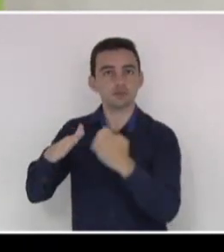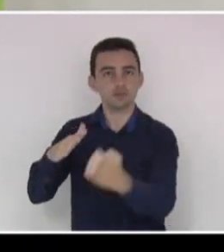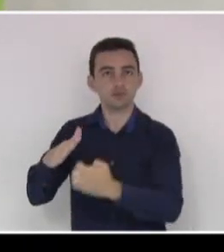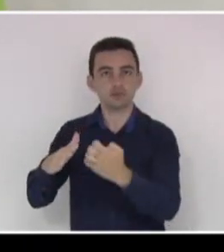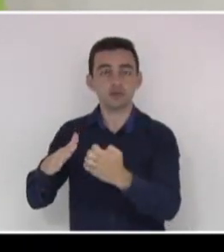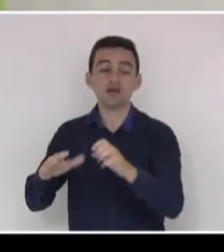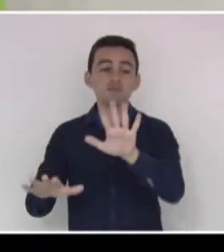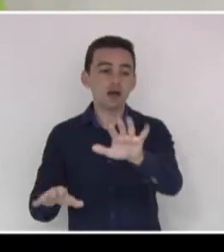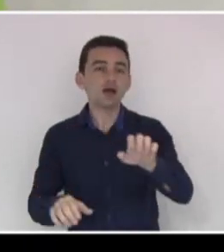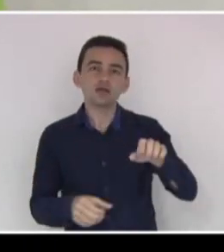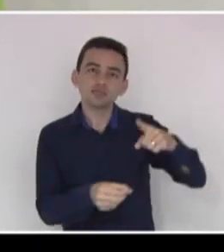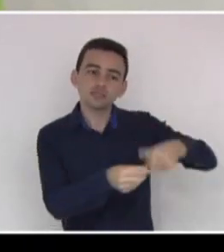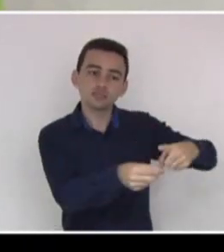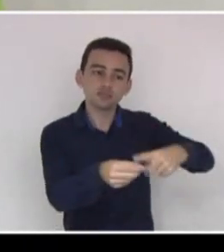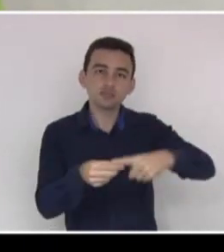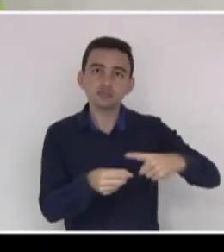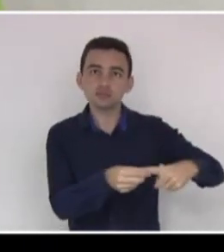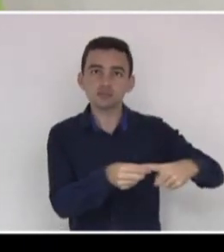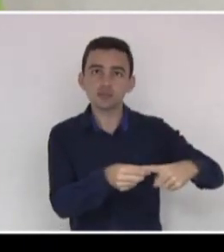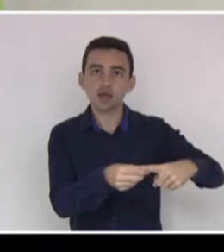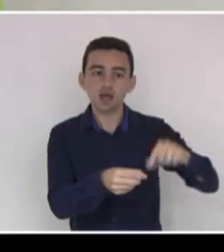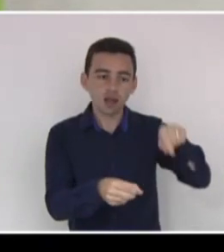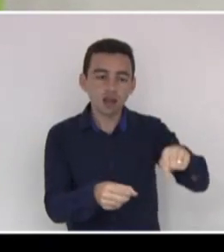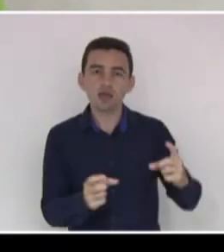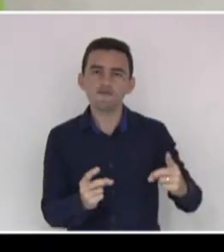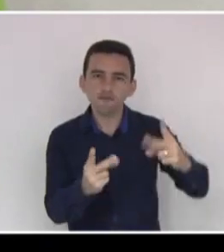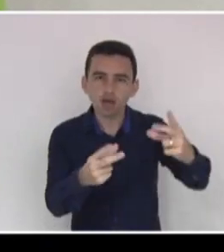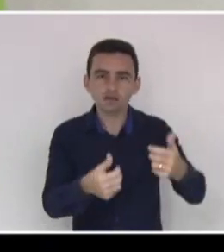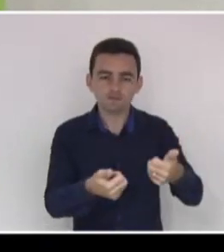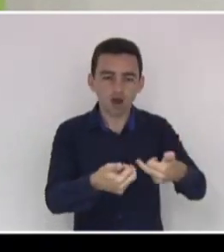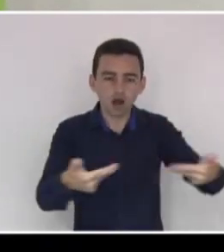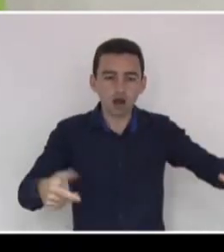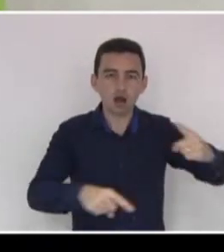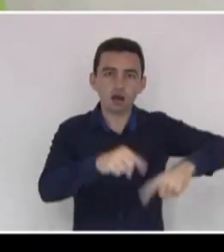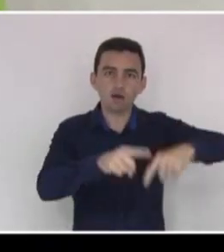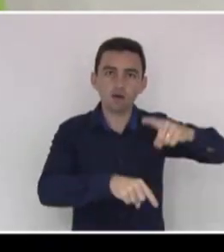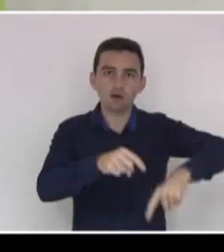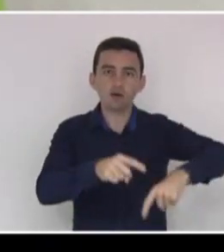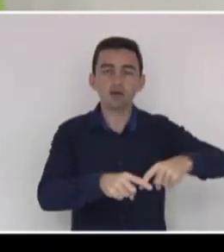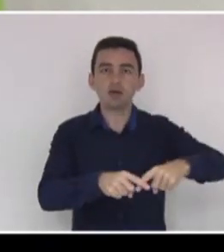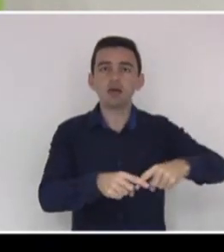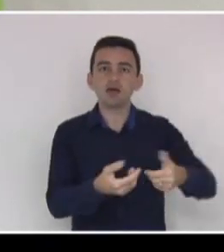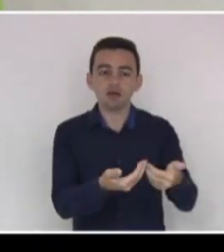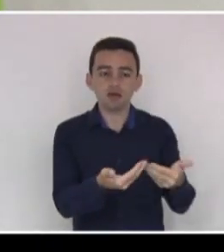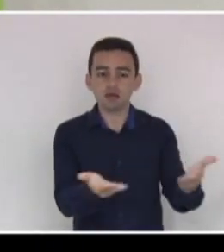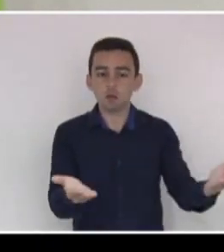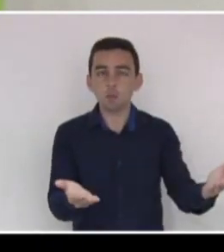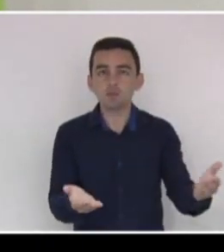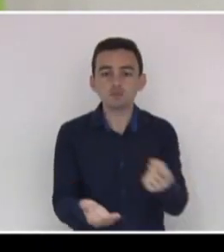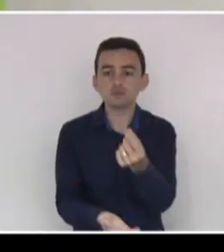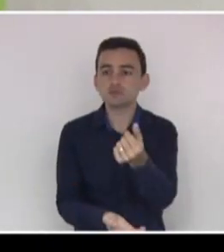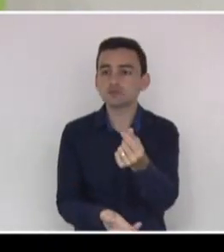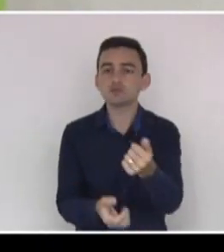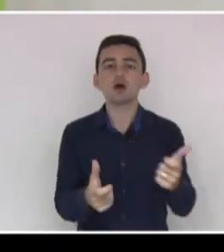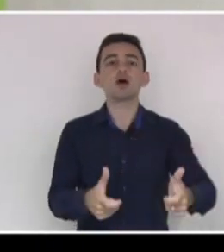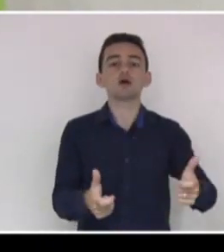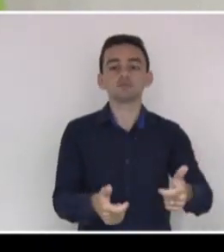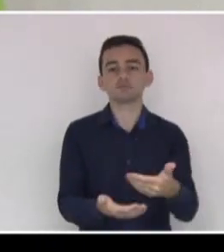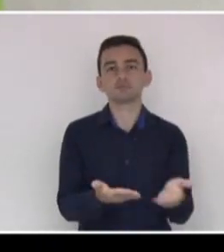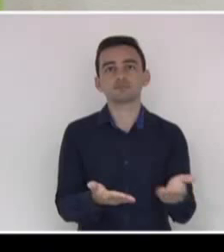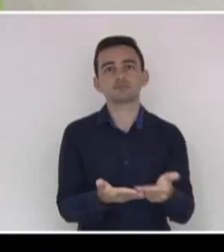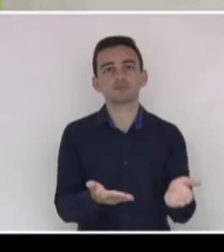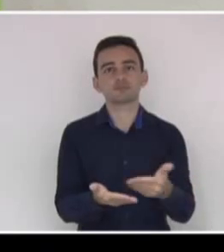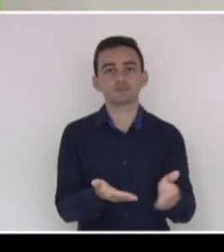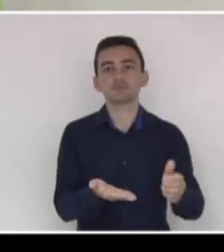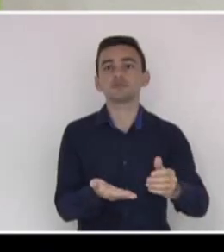municípios que têm a venda desses produtos acabam todos não vendo a cor desse